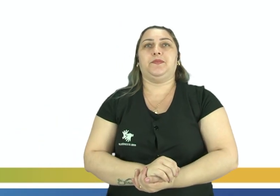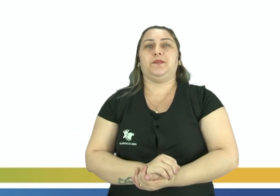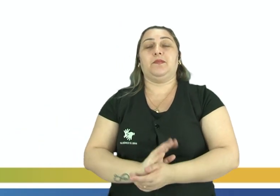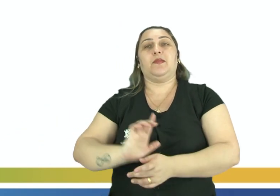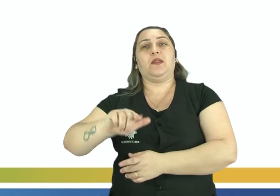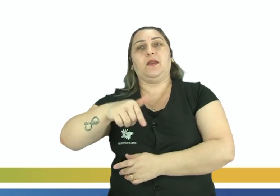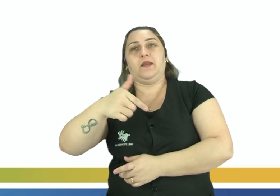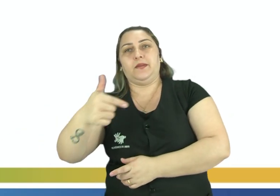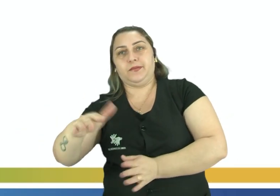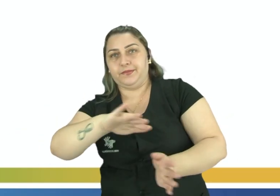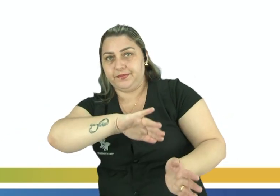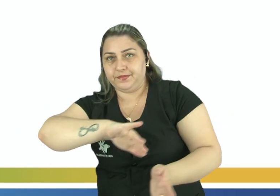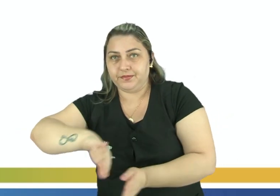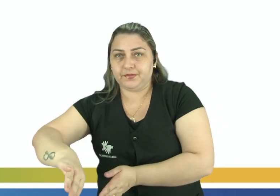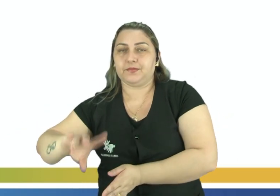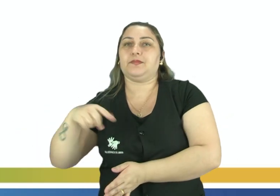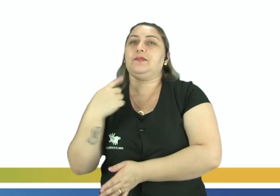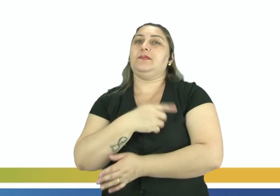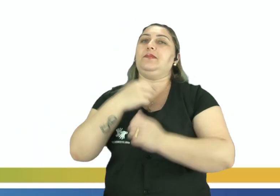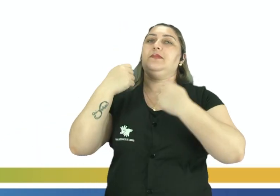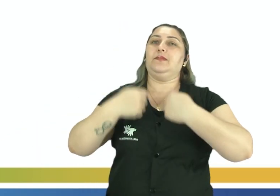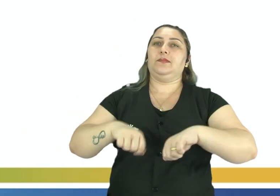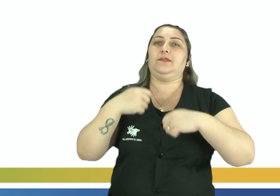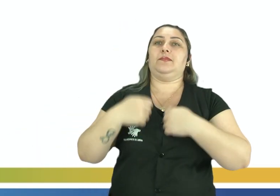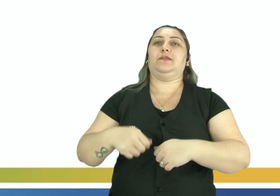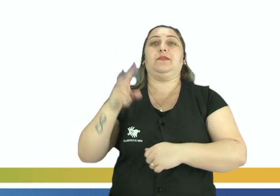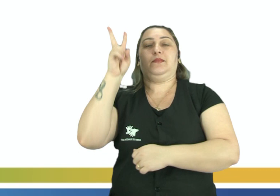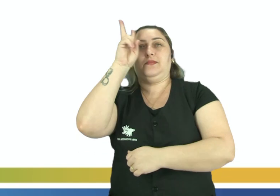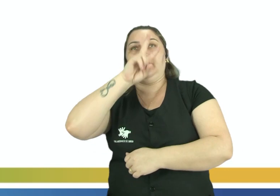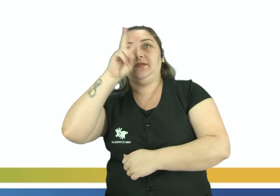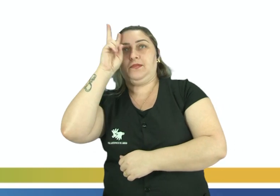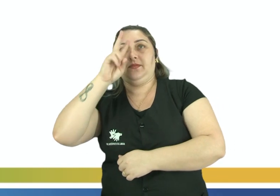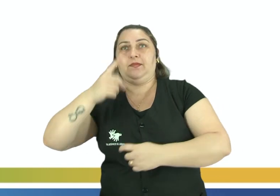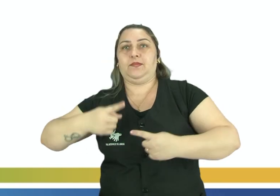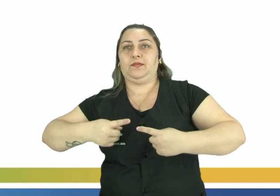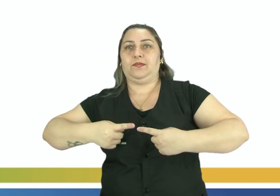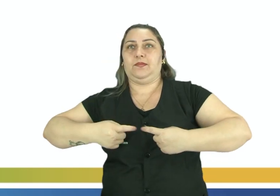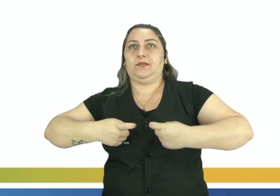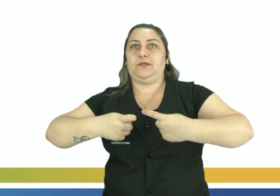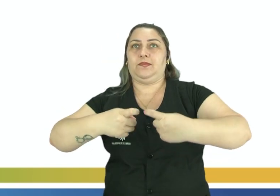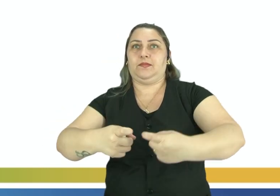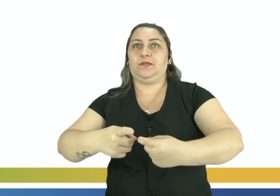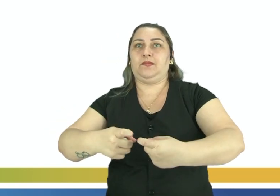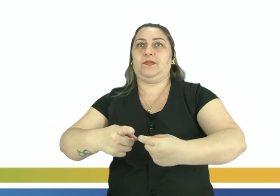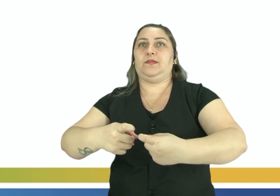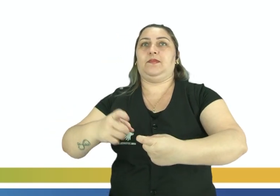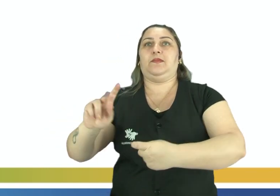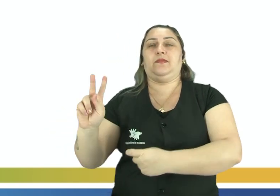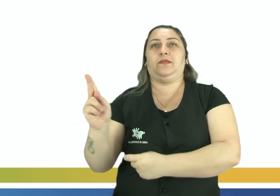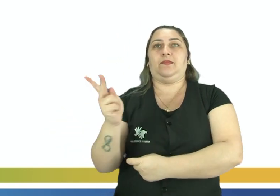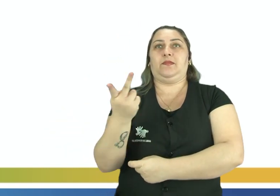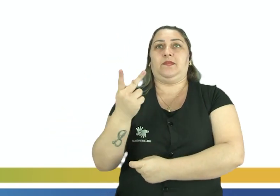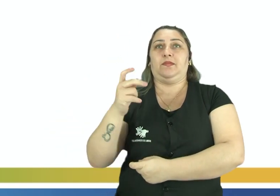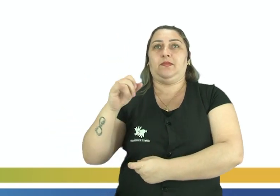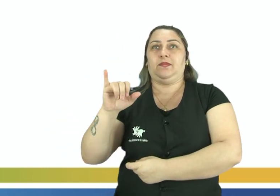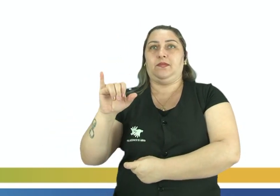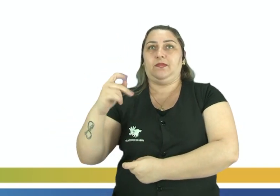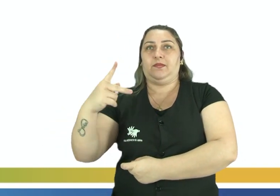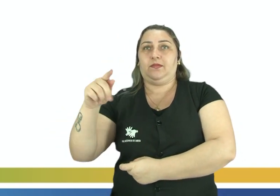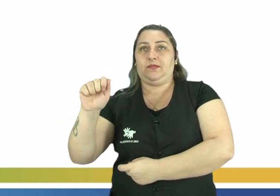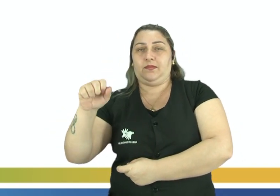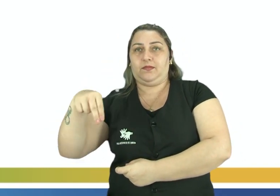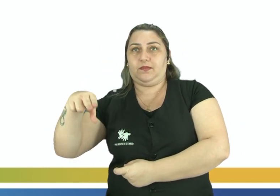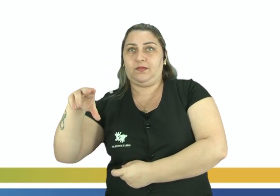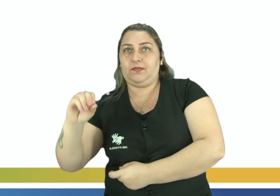Uma outra situação que a gente deve destacar aí são a Guerra Hispano-Americana, um movimento